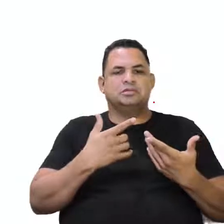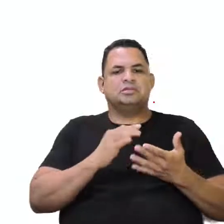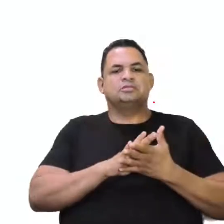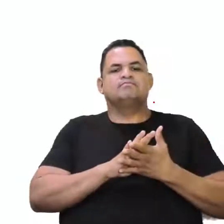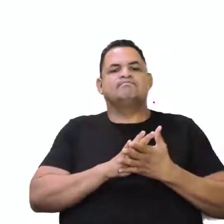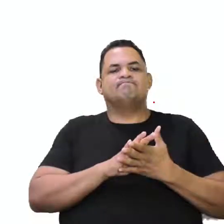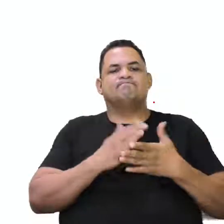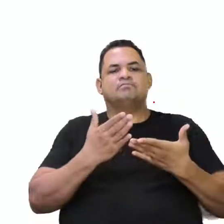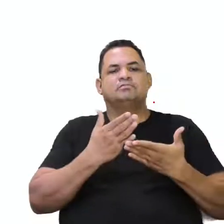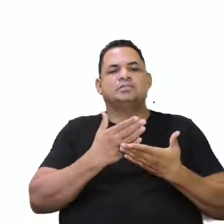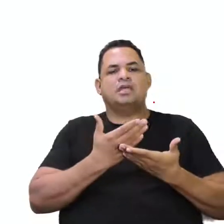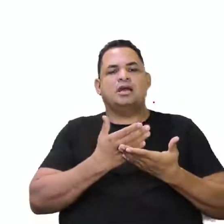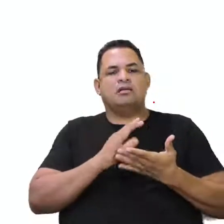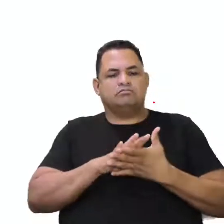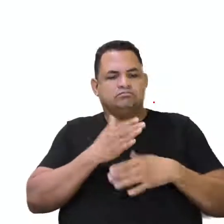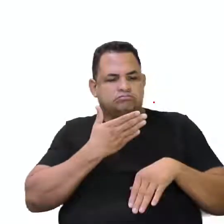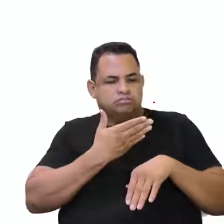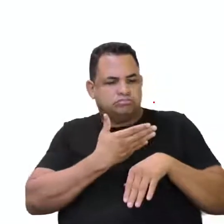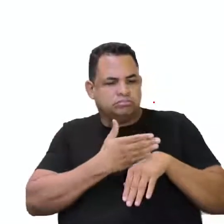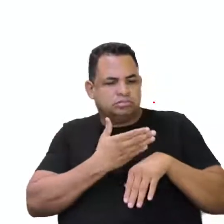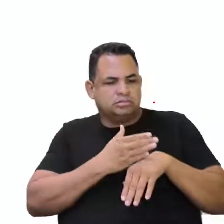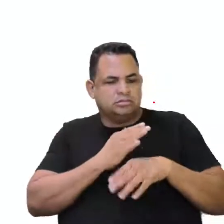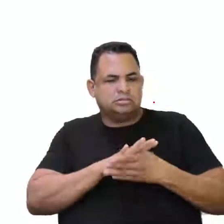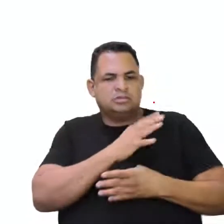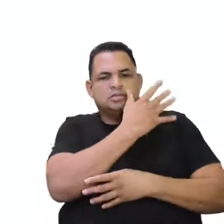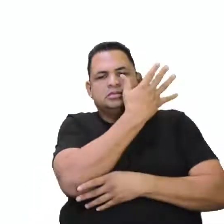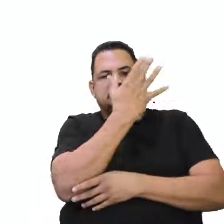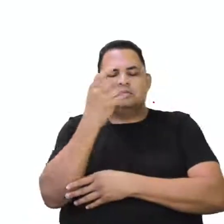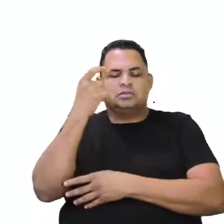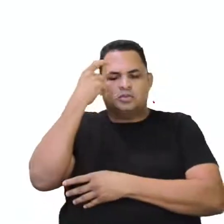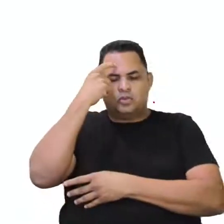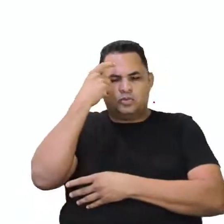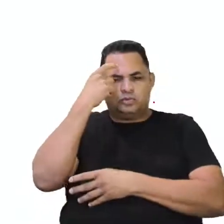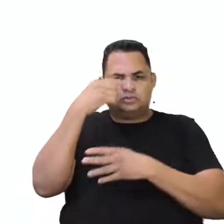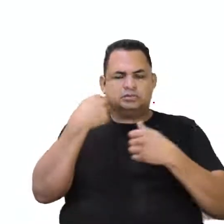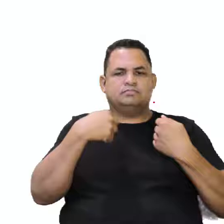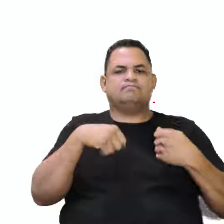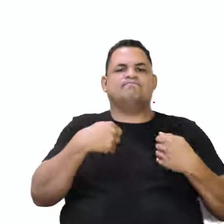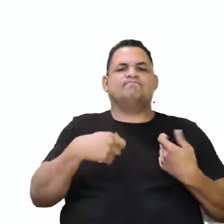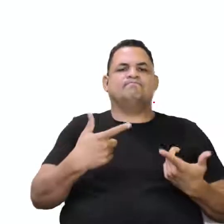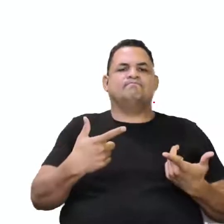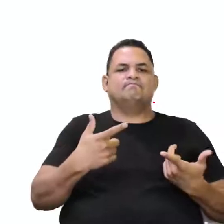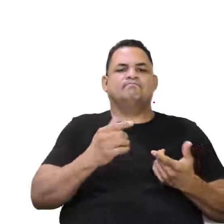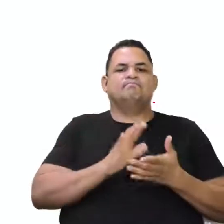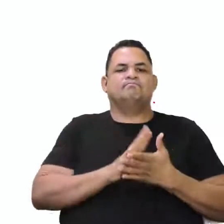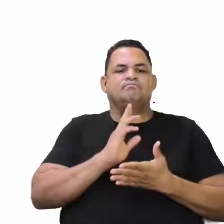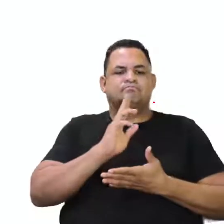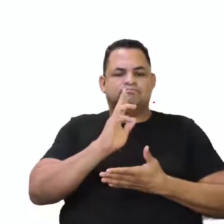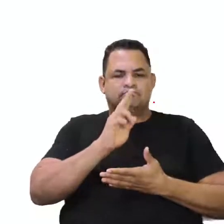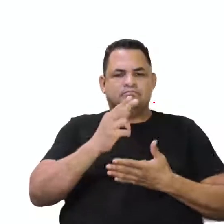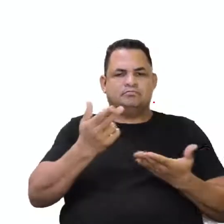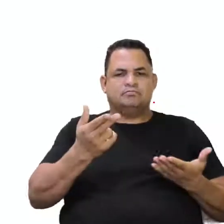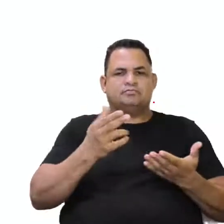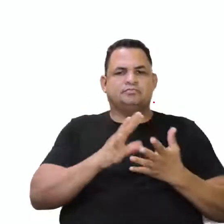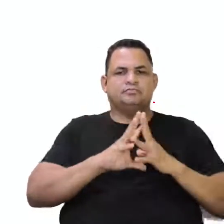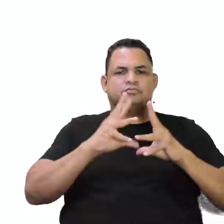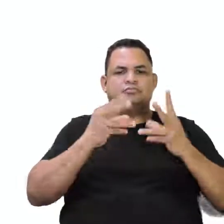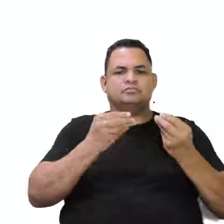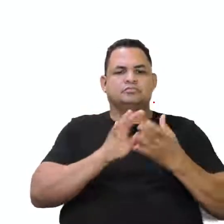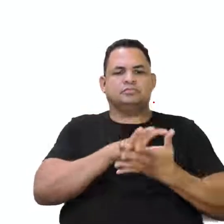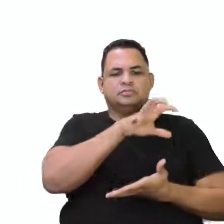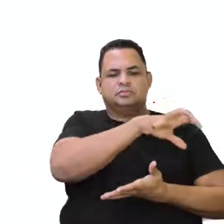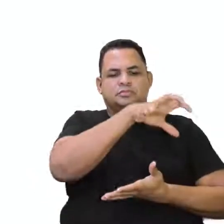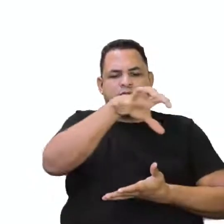Ações ambientalistas, ações ecológicas, formas conscientes, sim, precisam estar ativas em todos